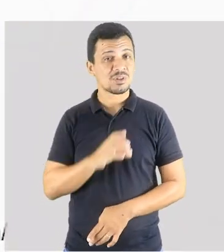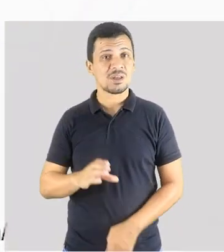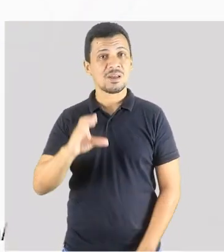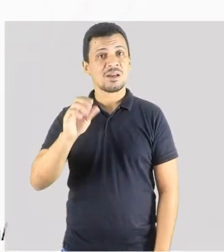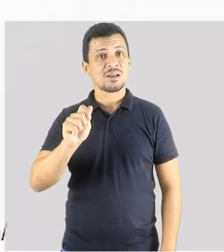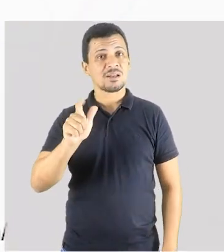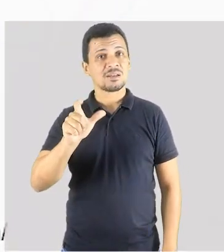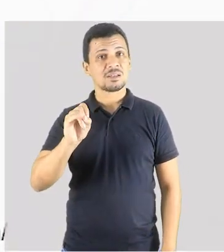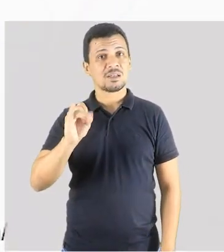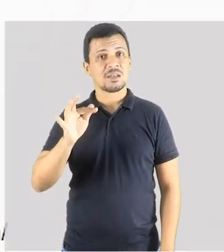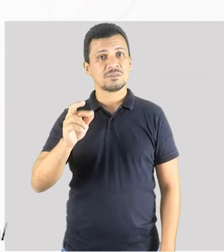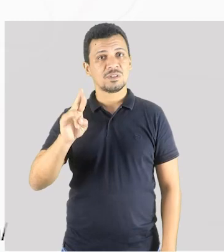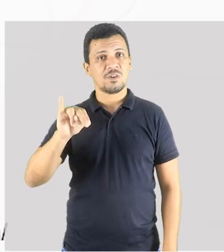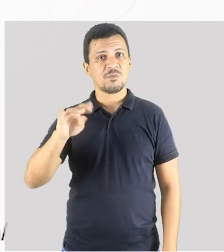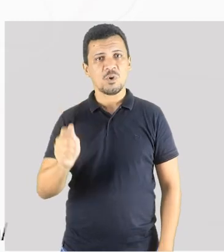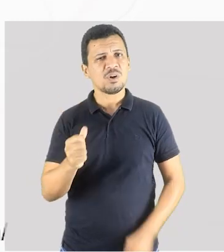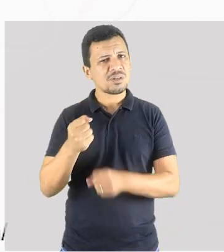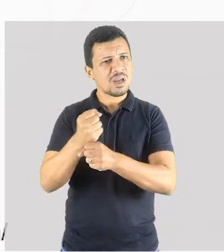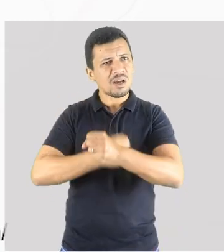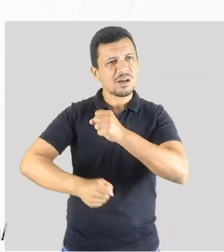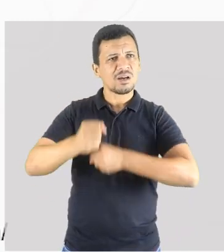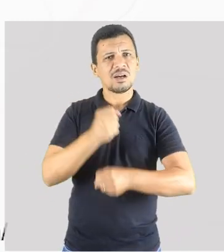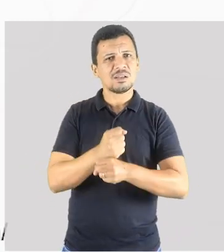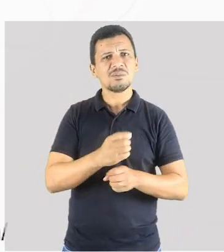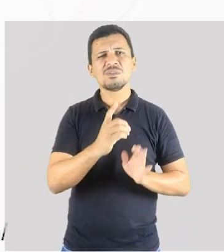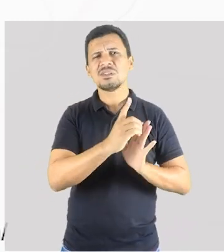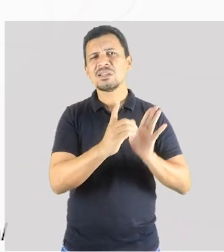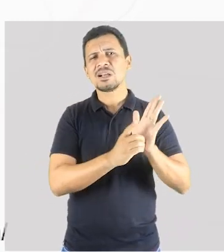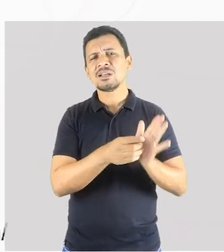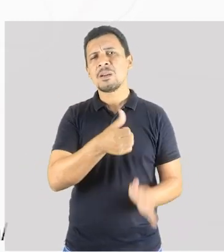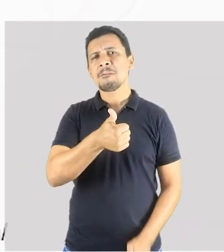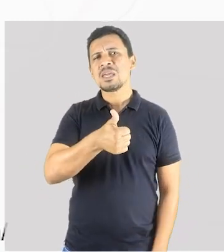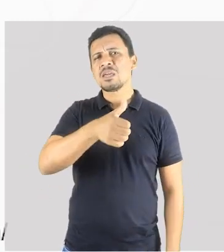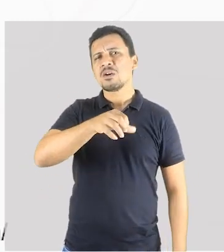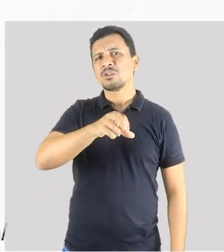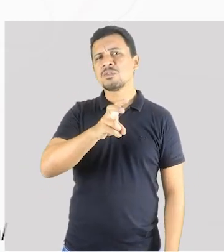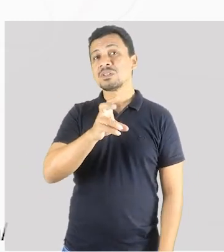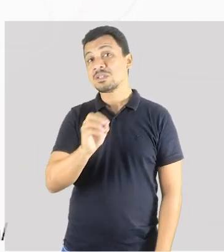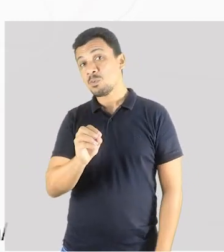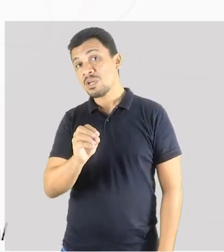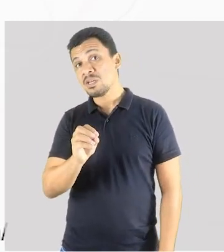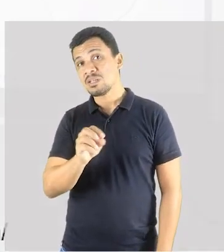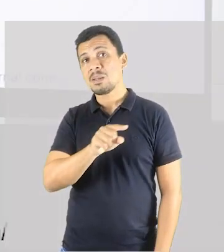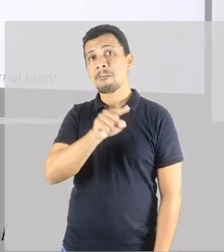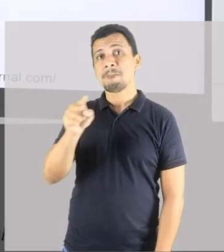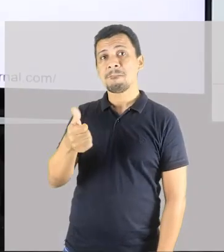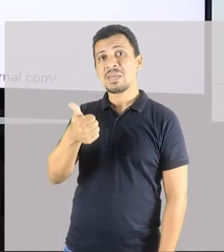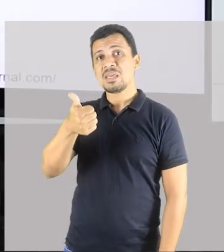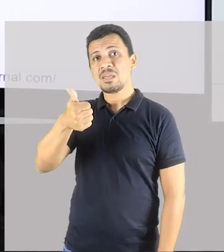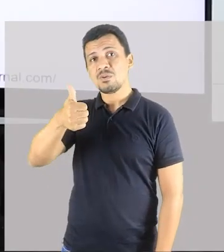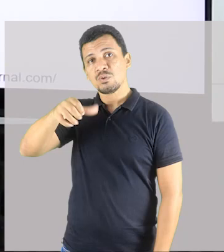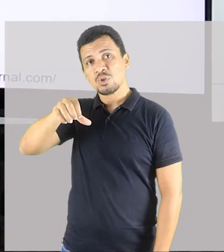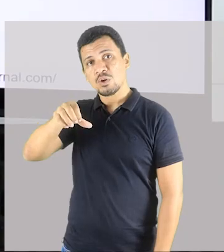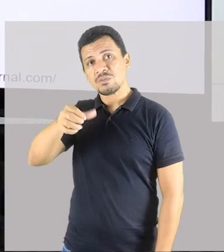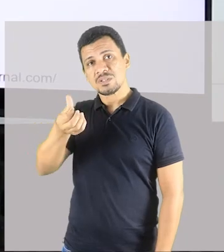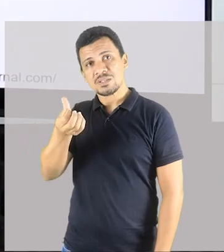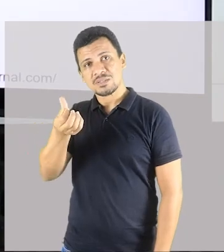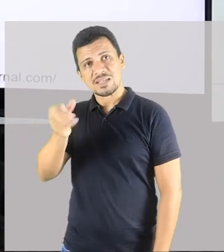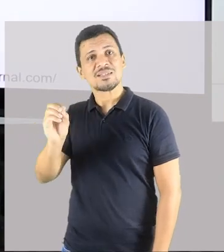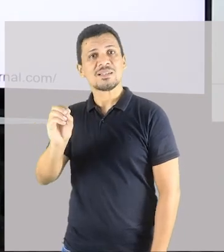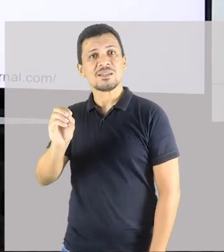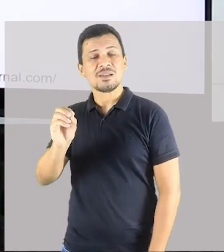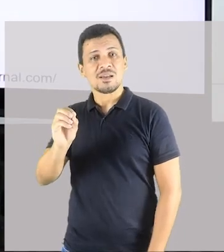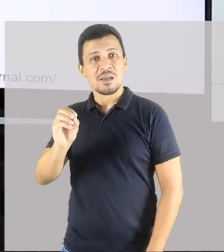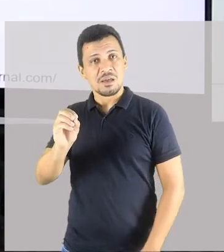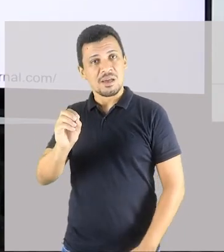por volta de 1950 a 1960. Então a Califórnia, para quem não sabe, é uma cidade praiana. E